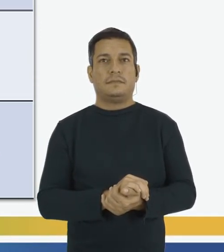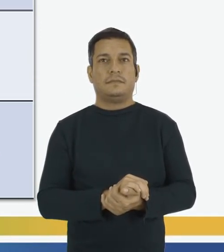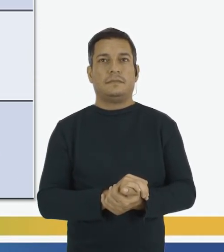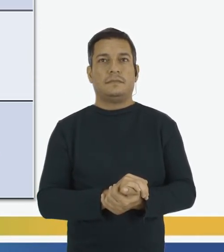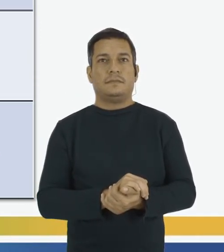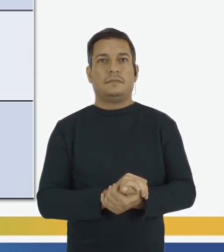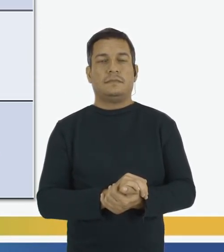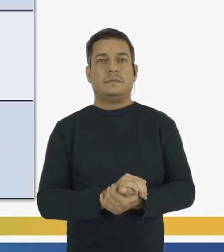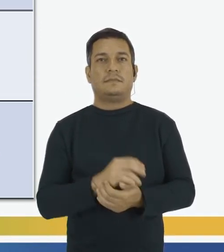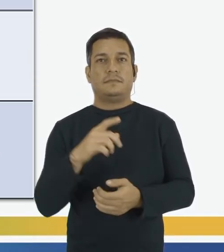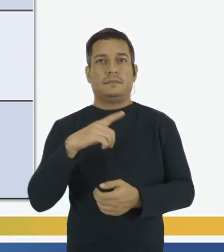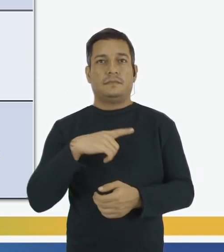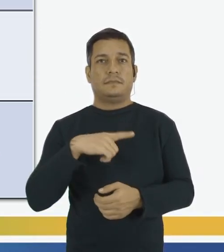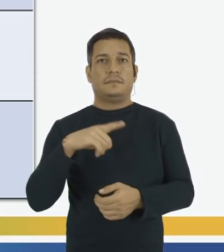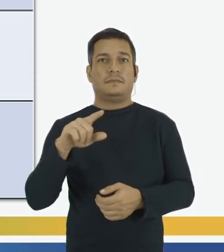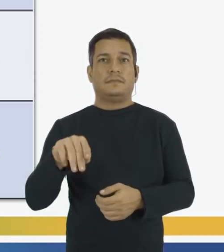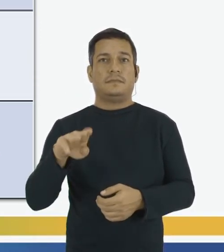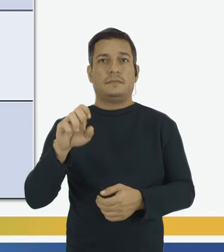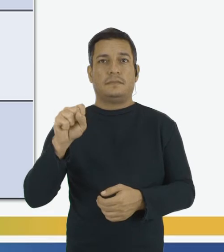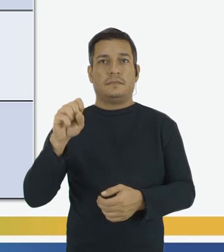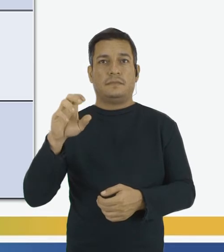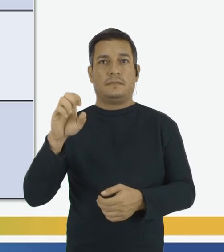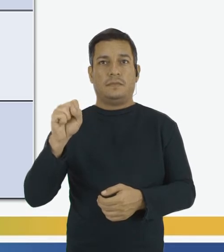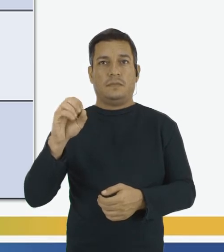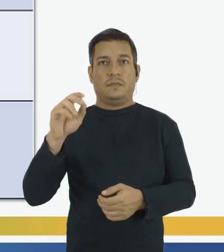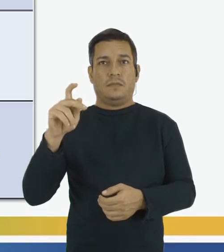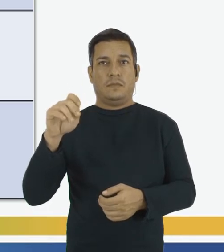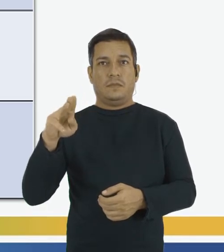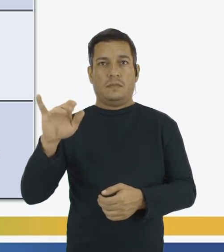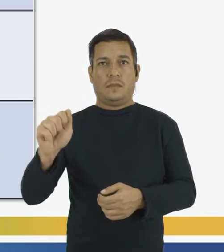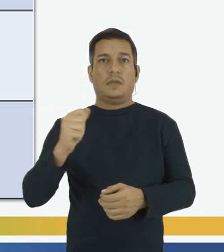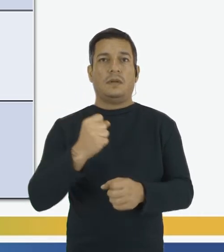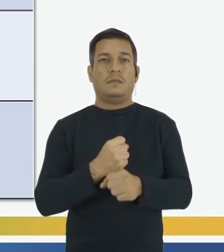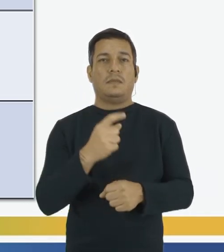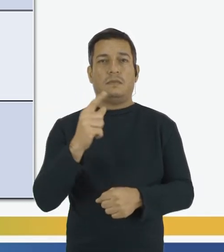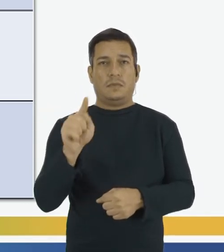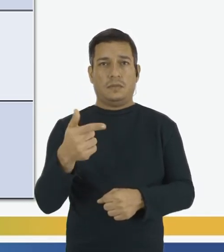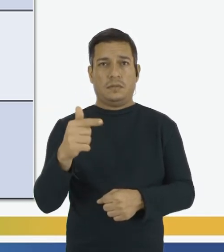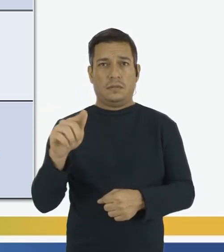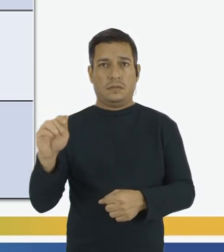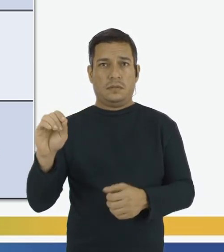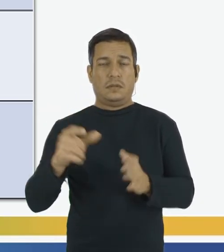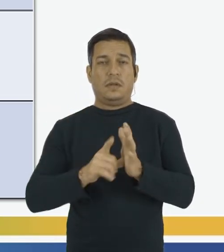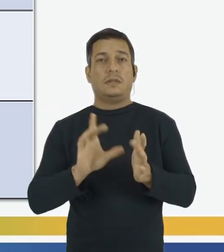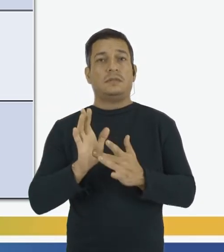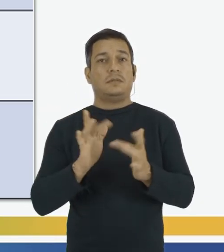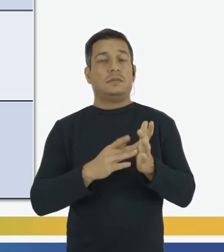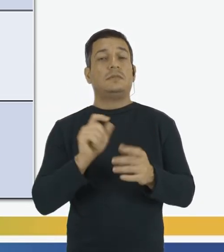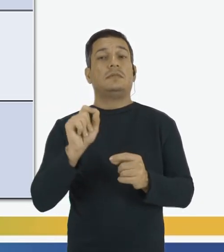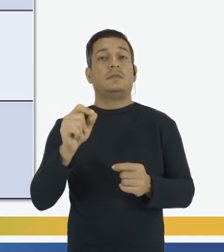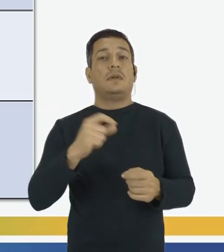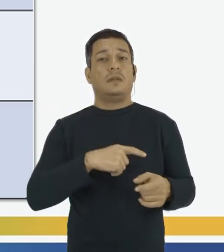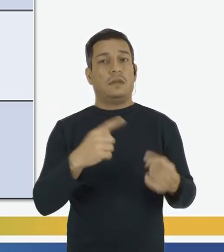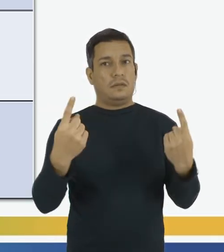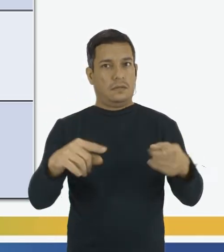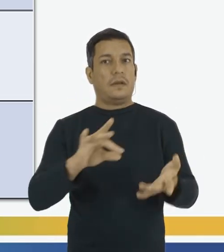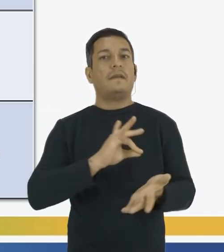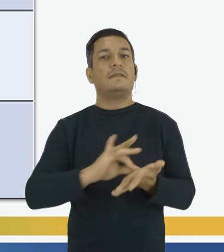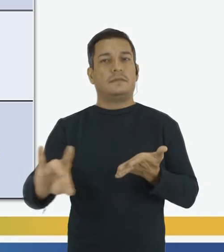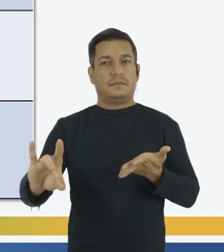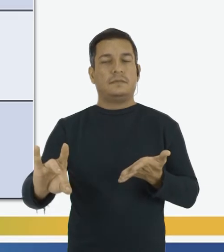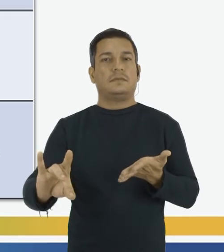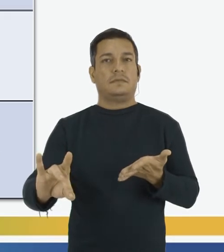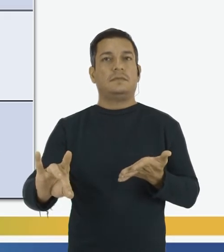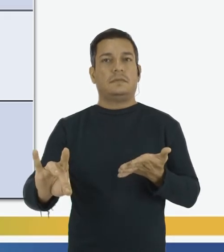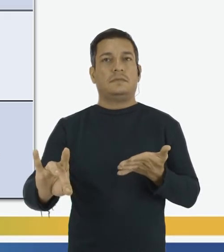na Mesopotâmia, né, 1700 a.C., o código ético deles era o quê? Olho por olho e